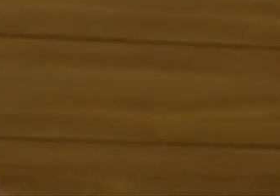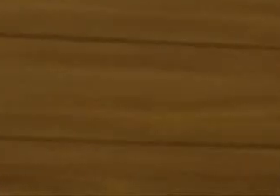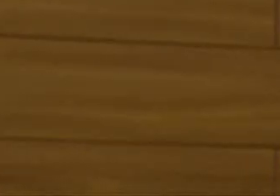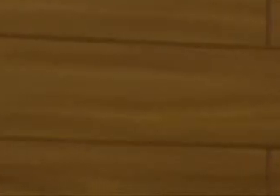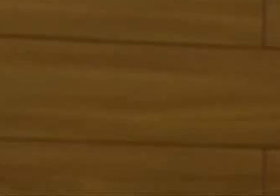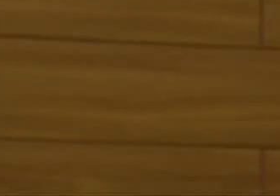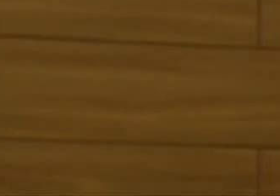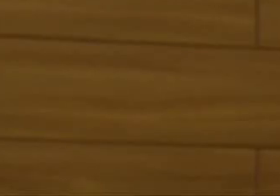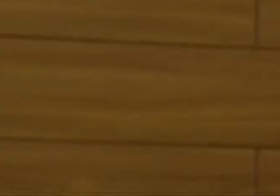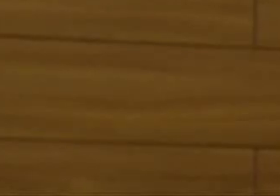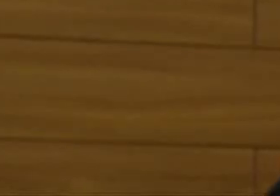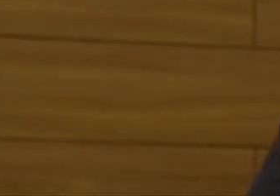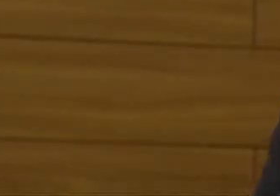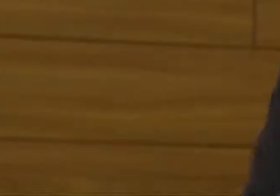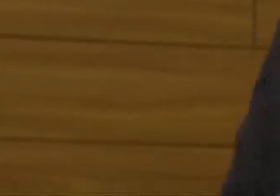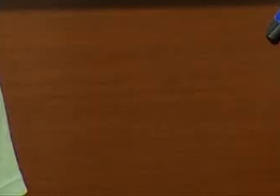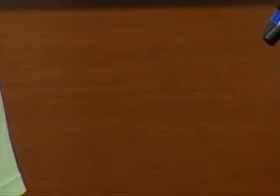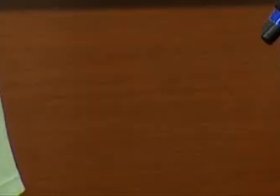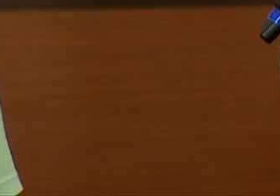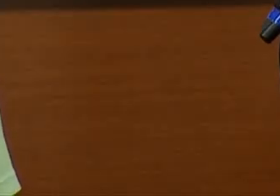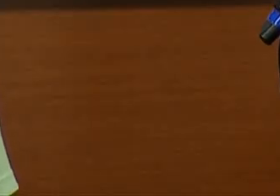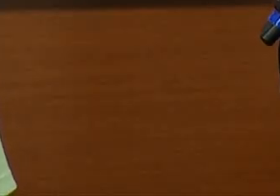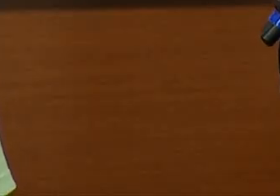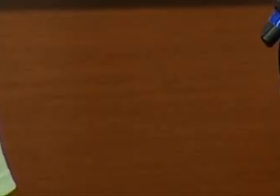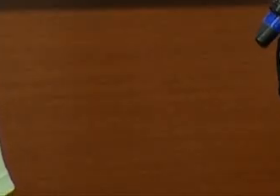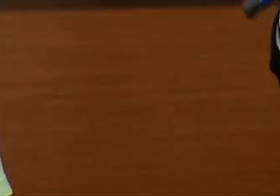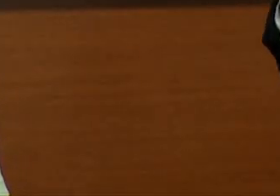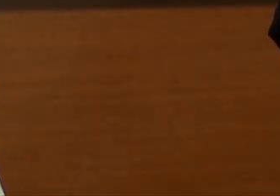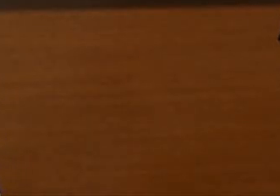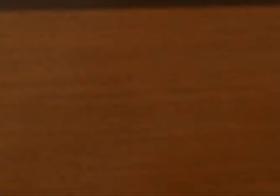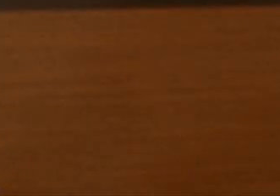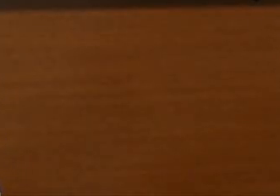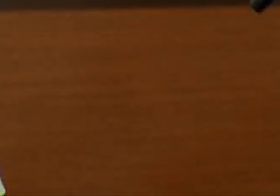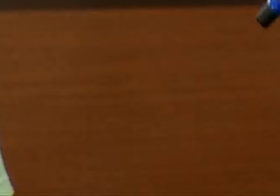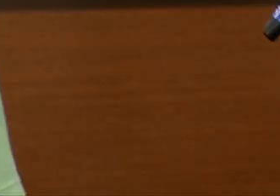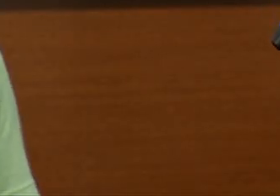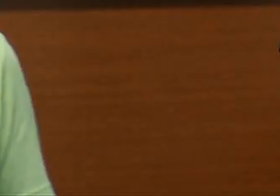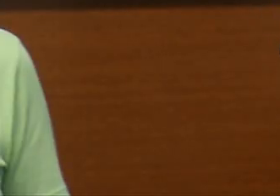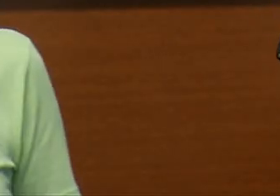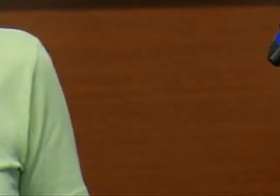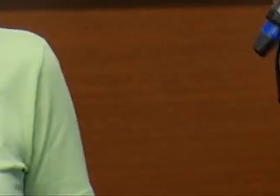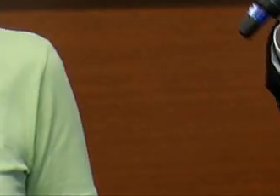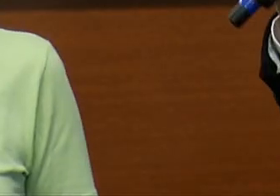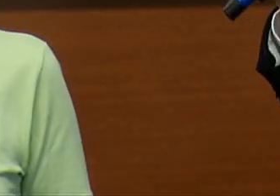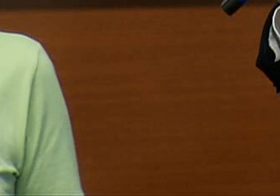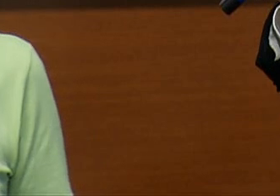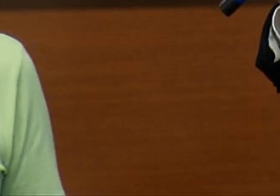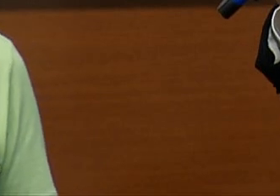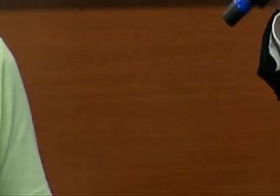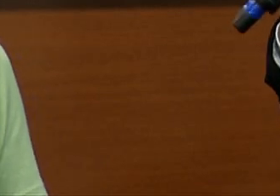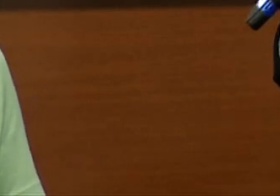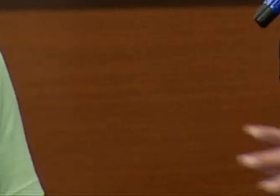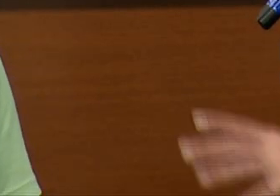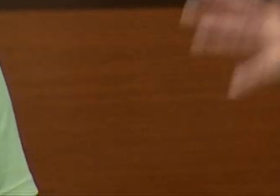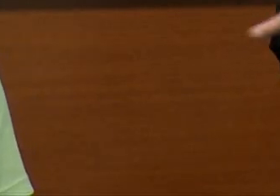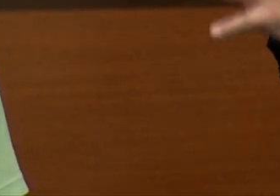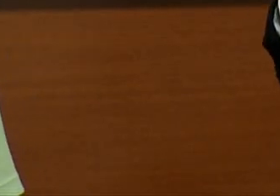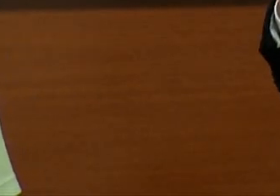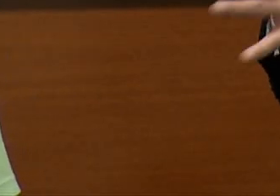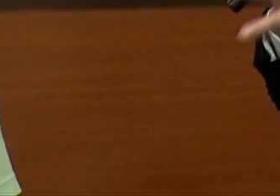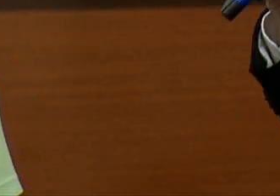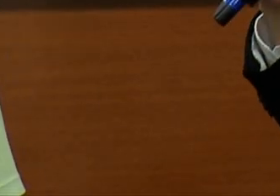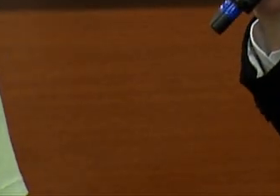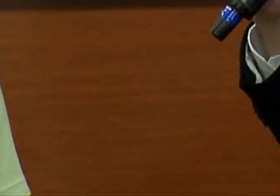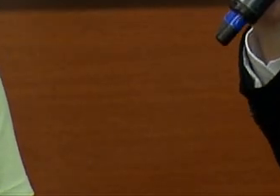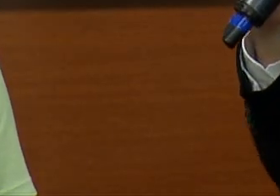acolhido, tive a oportunidade de falar o que queria, sem ser direcionado, sem ser